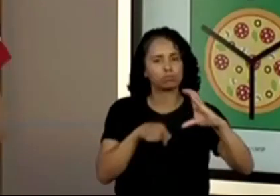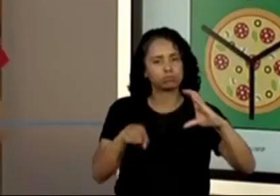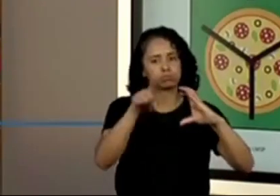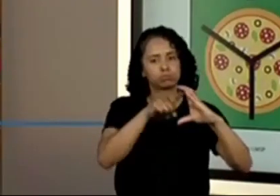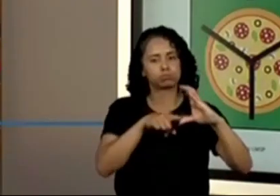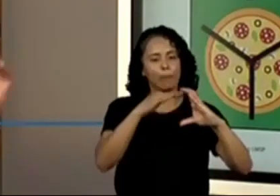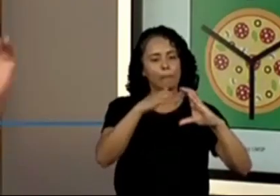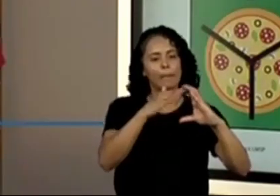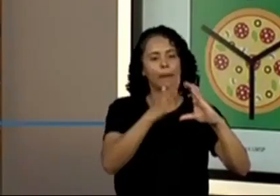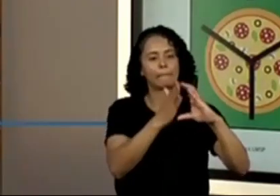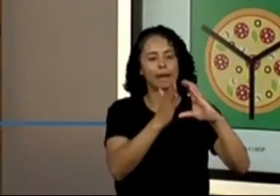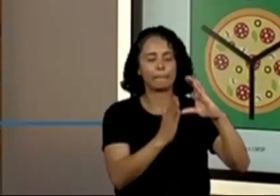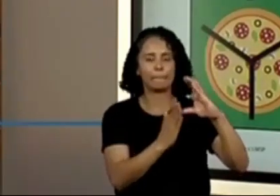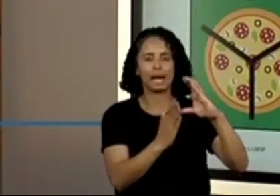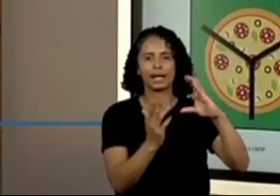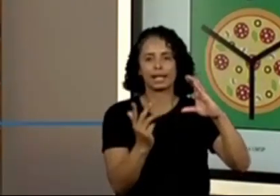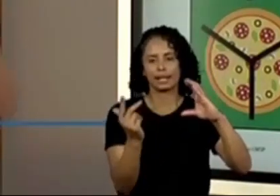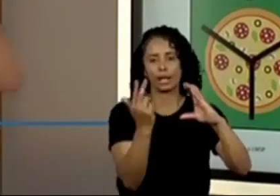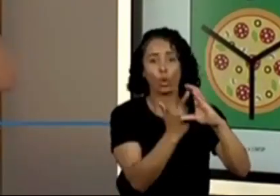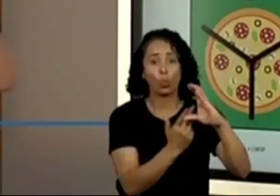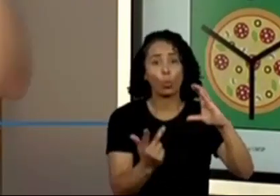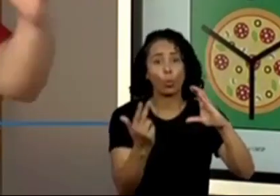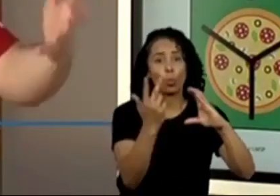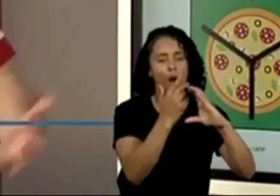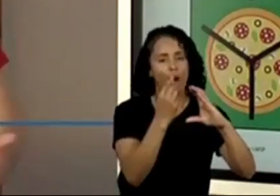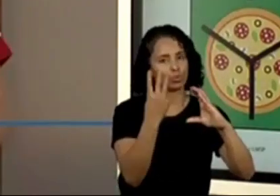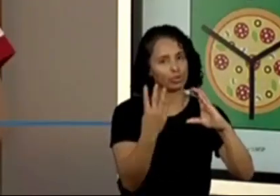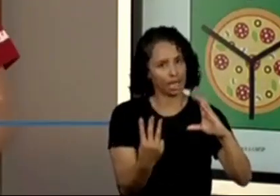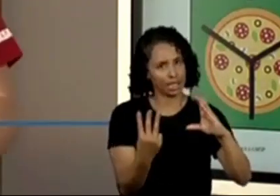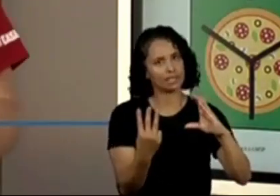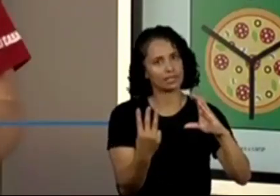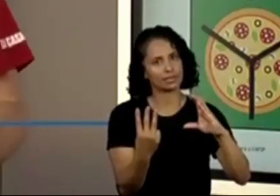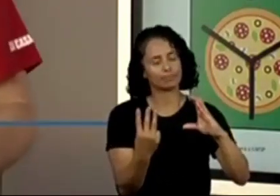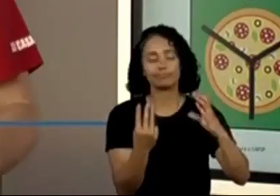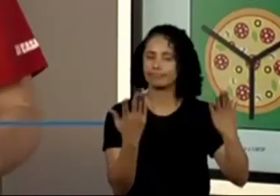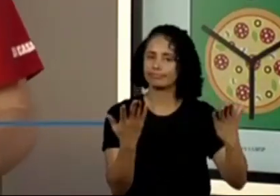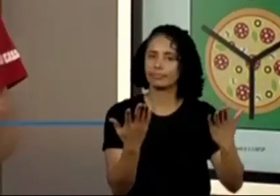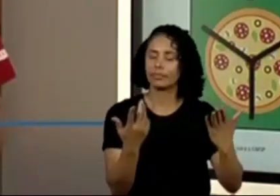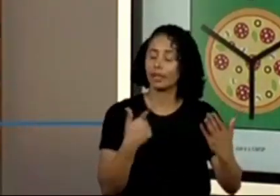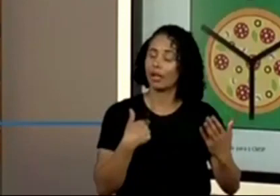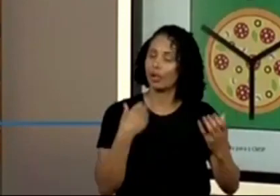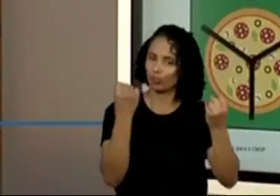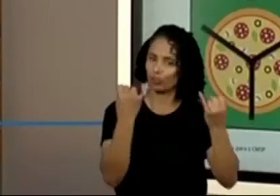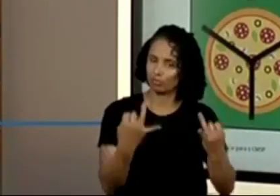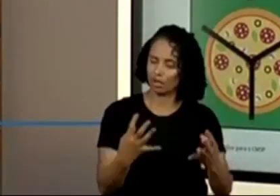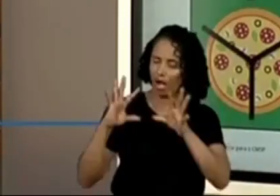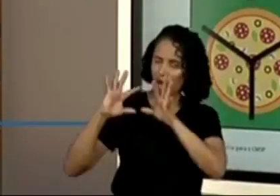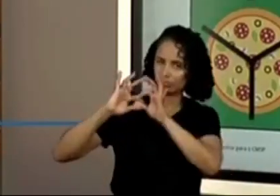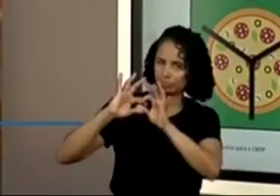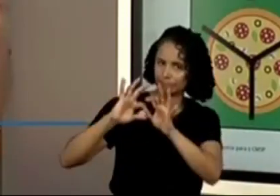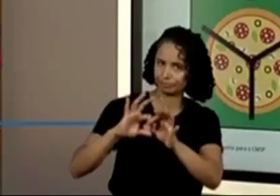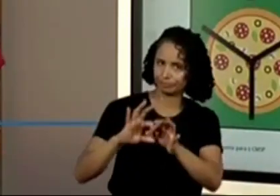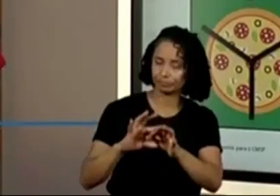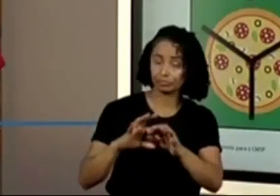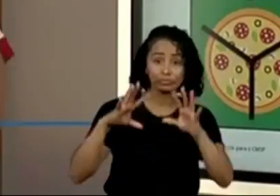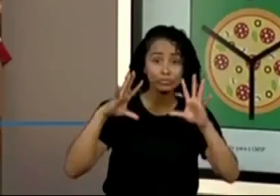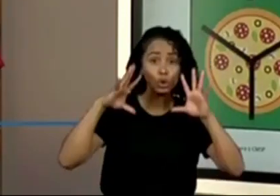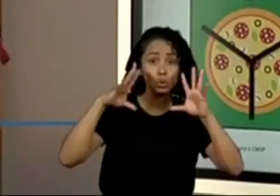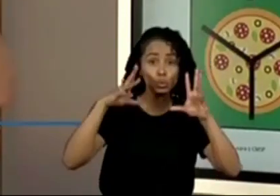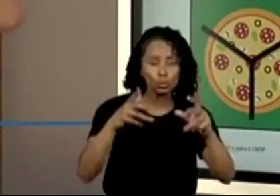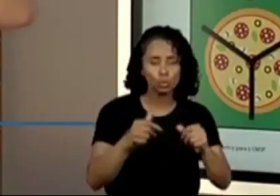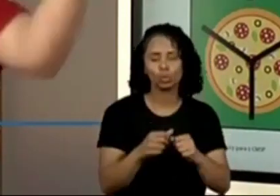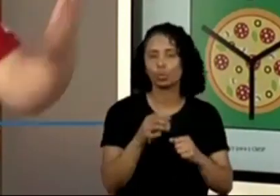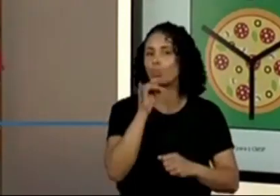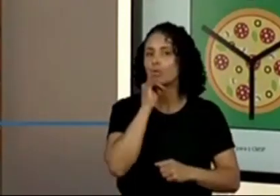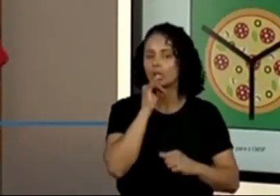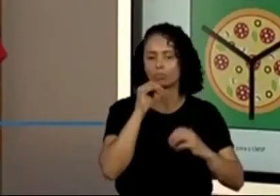quero ressaltar é que eu estou dividindo em partes. Aí agora a gente vai explicar agora o contexto. Tudo que é inteiro, você